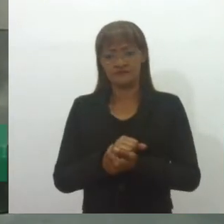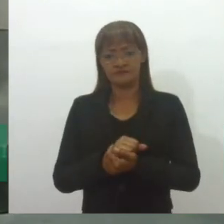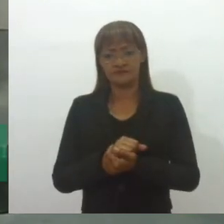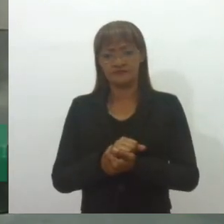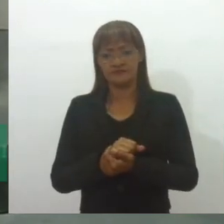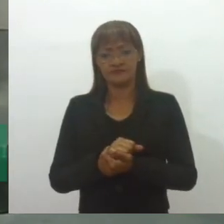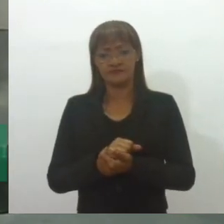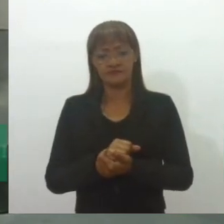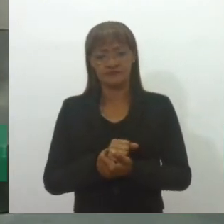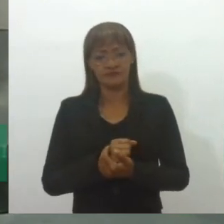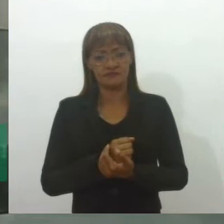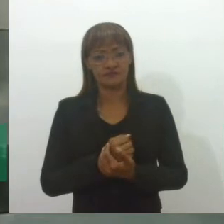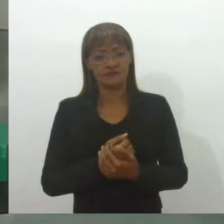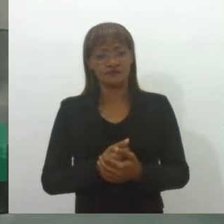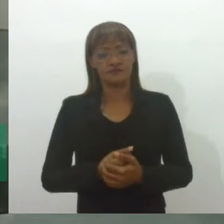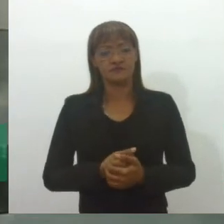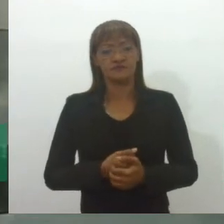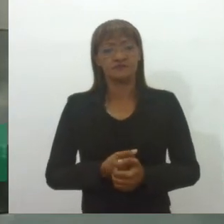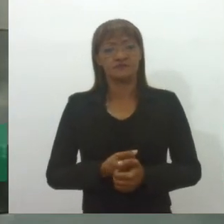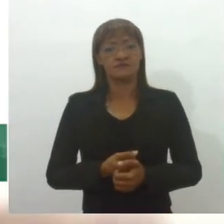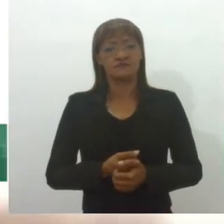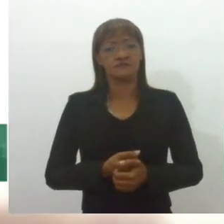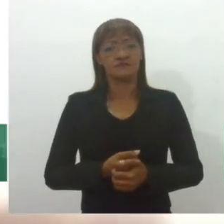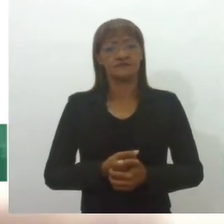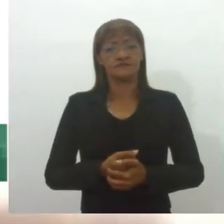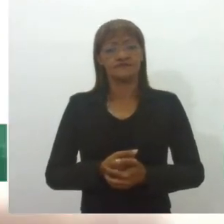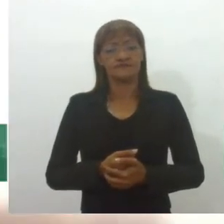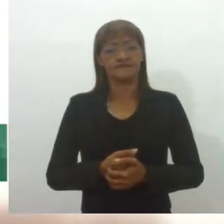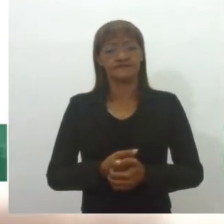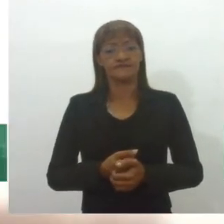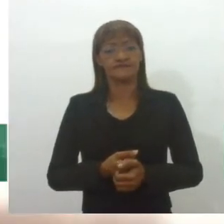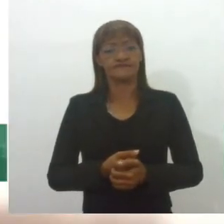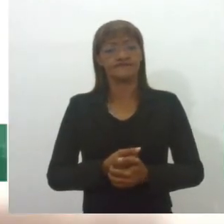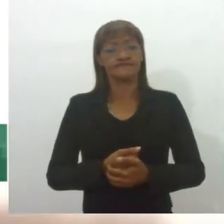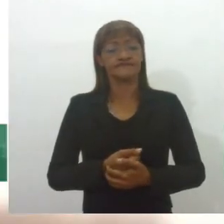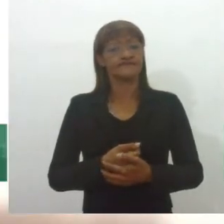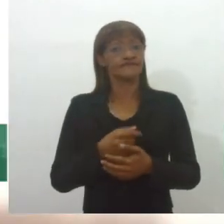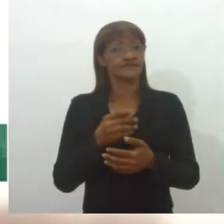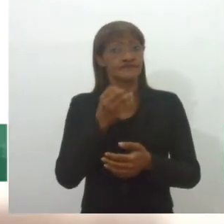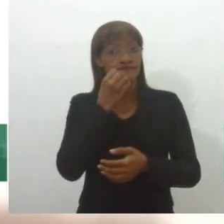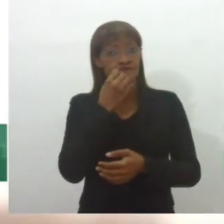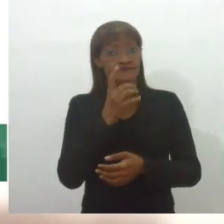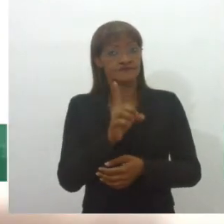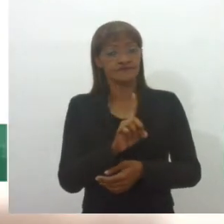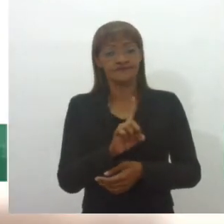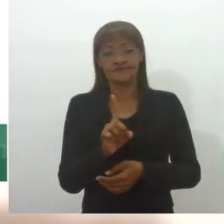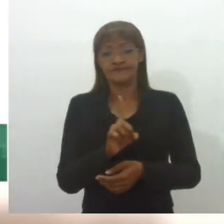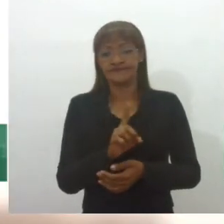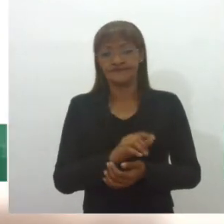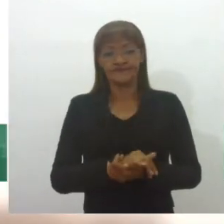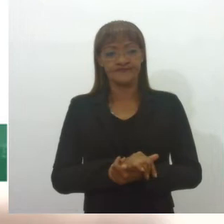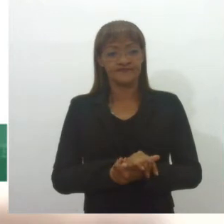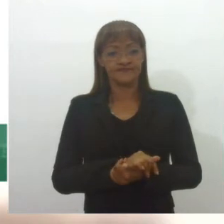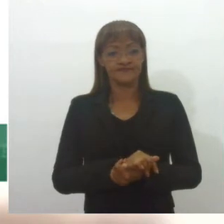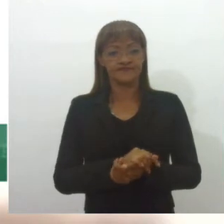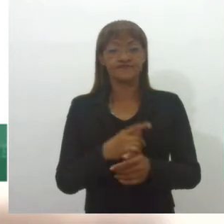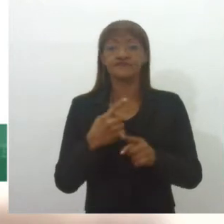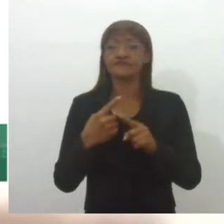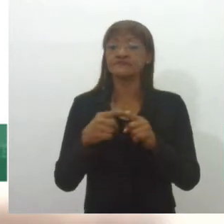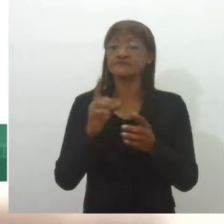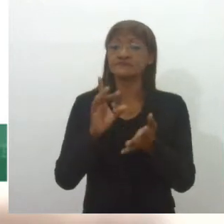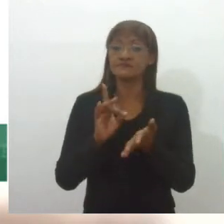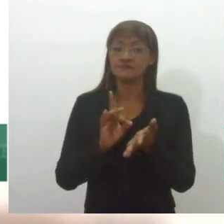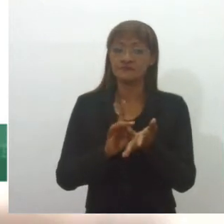Olha, com certeza elas não veem com bons olhos essa lei, porque na verdade seria um ponto